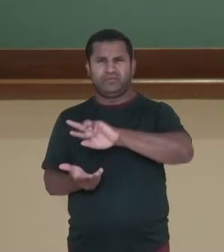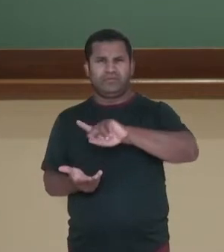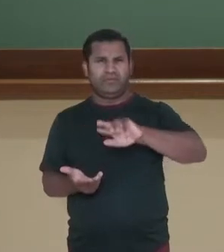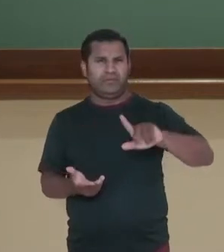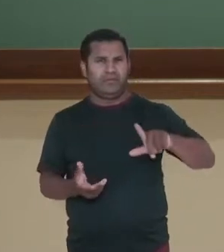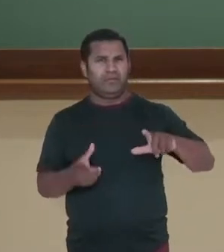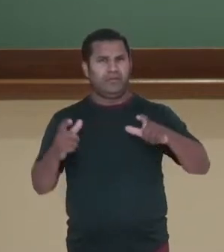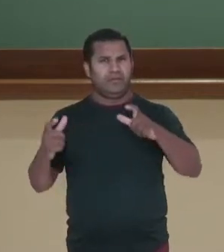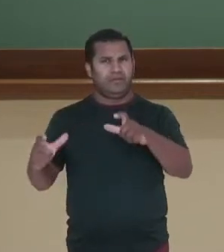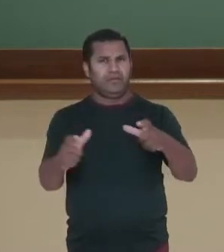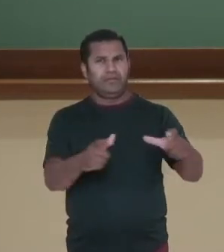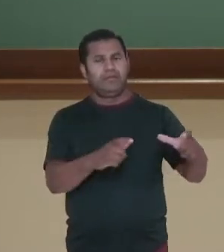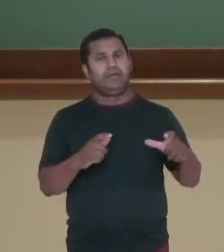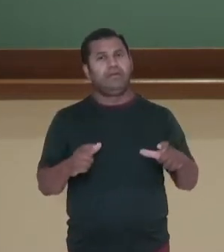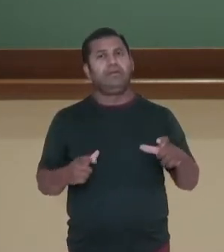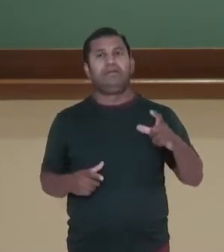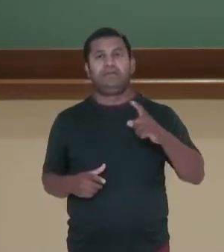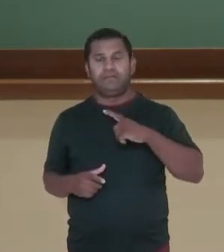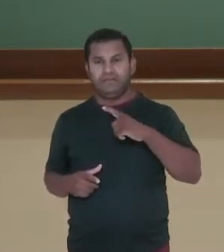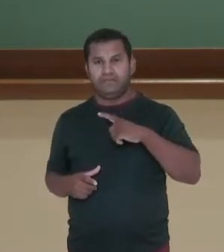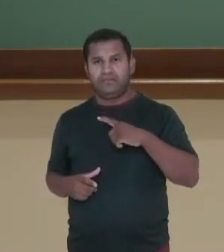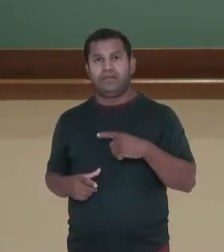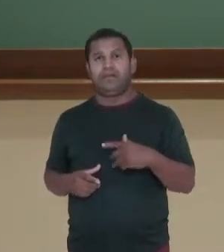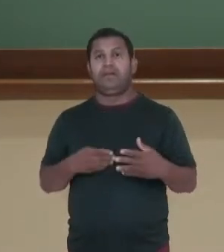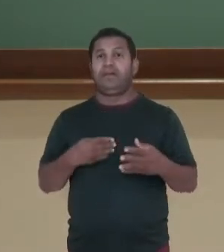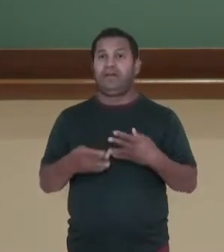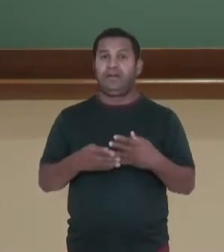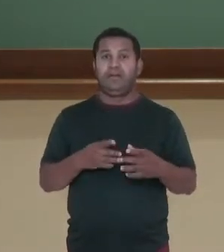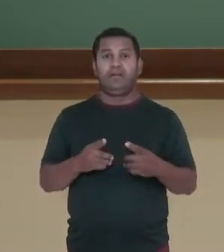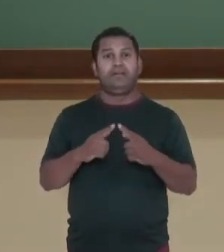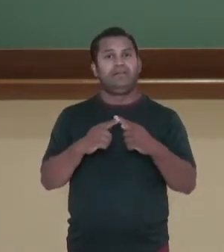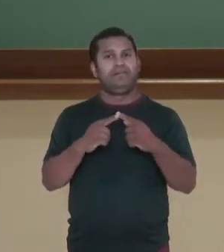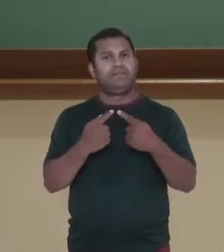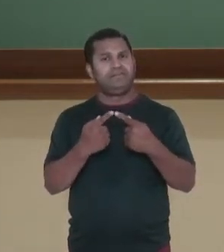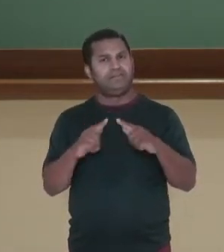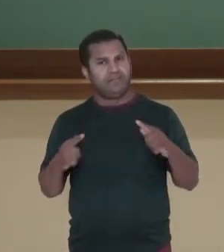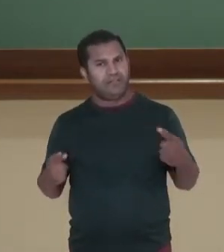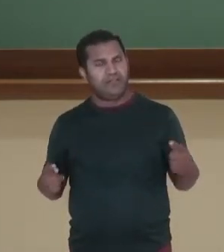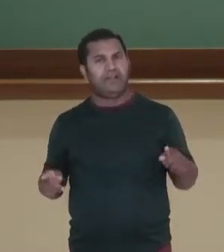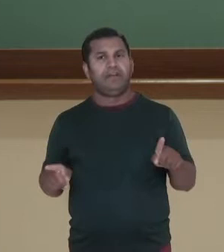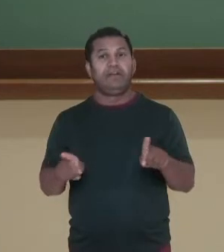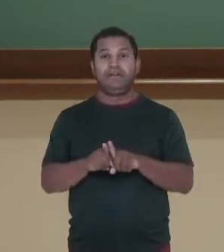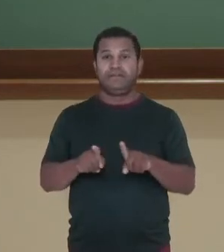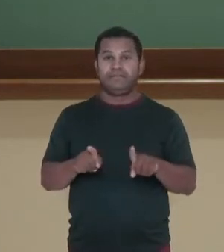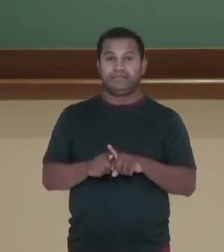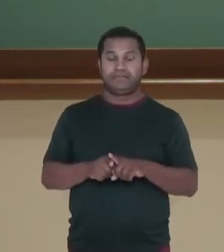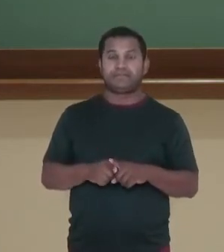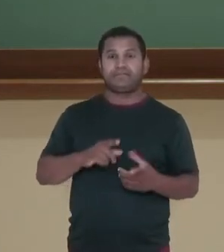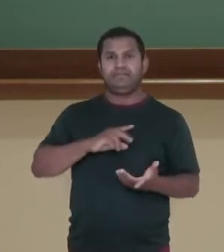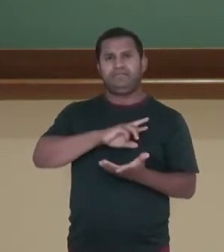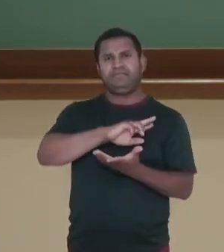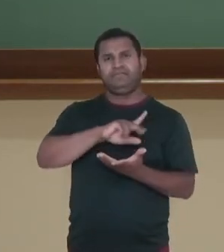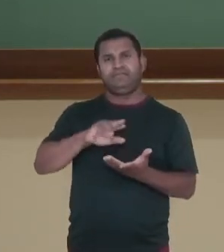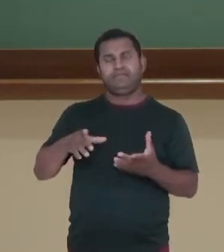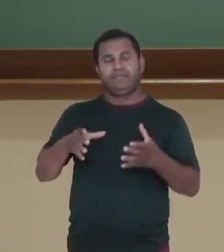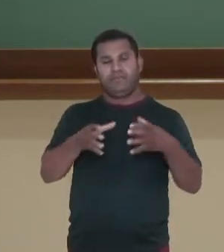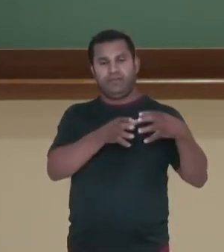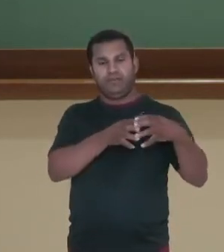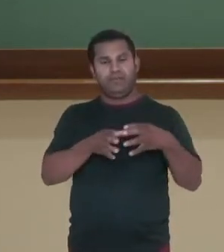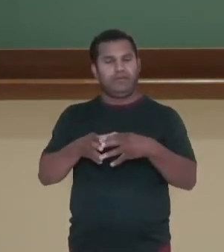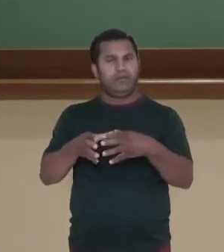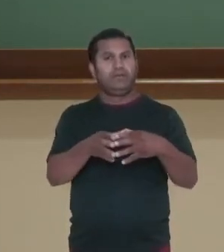na área da engenharia genética quanto na área da humanas, né? Eles vão se juntar e vão formar um